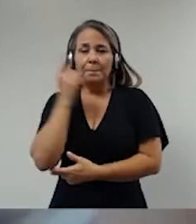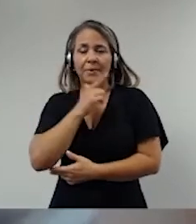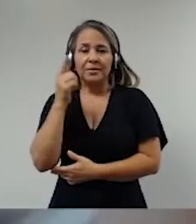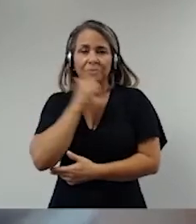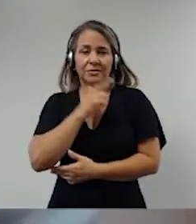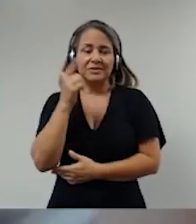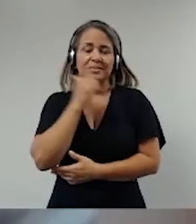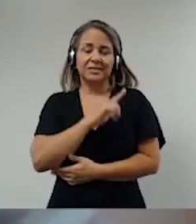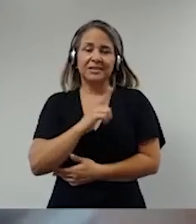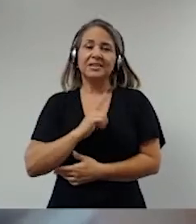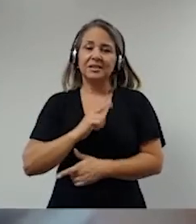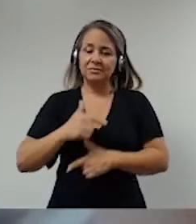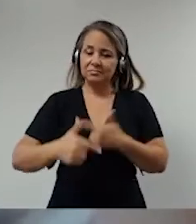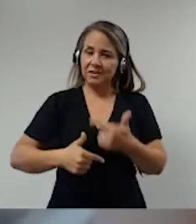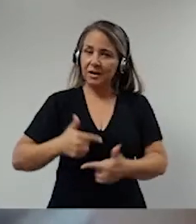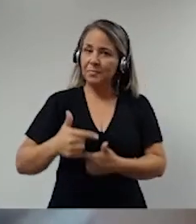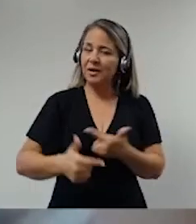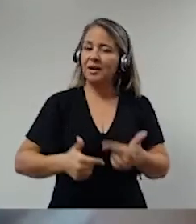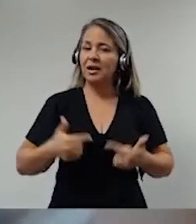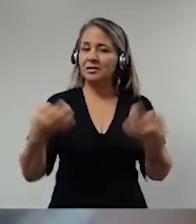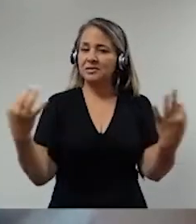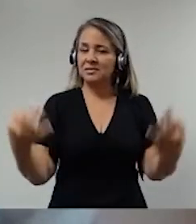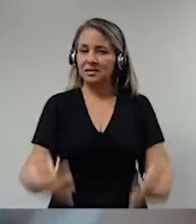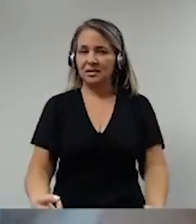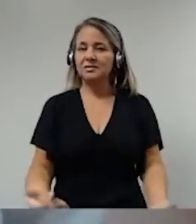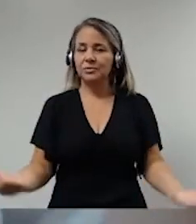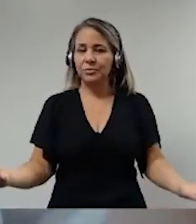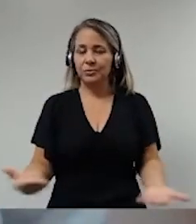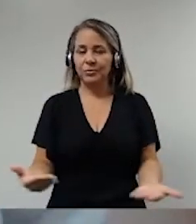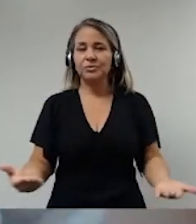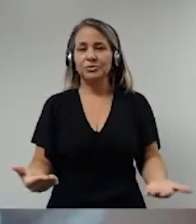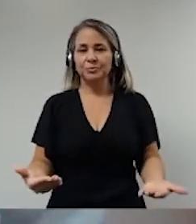poderem atuar de forma correta,